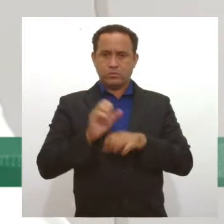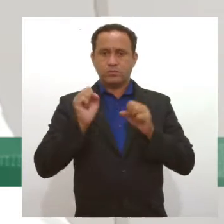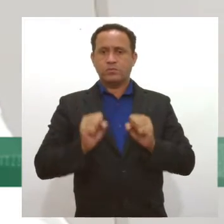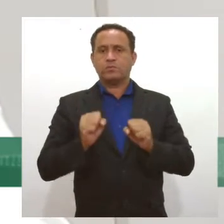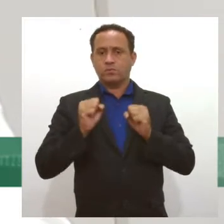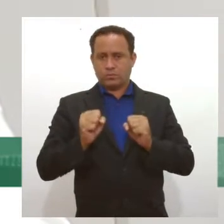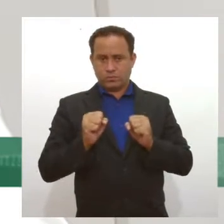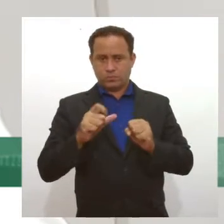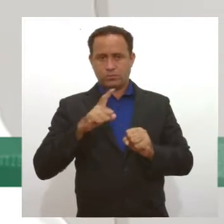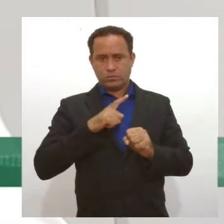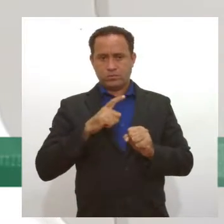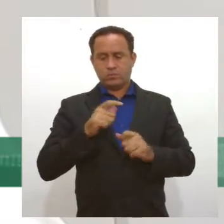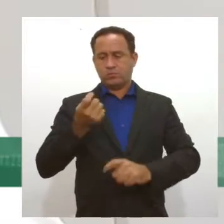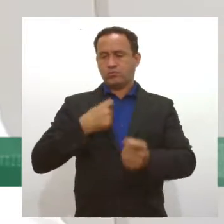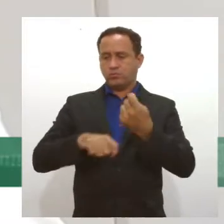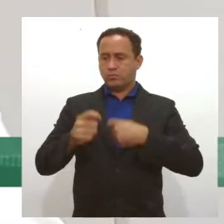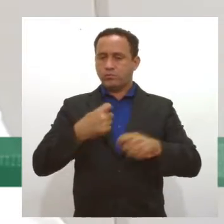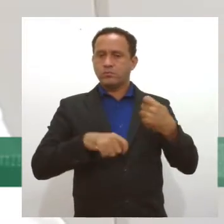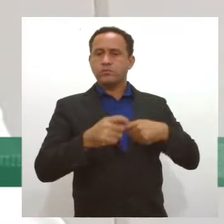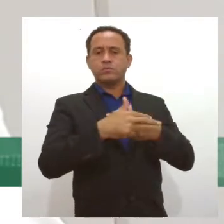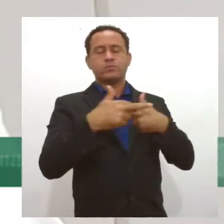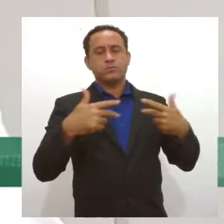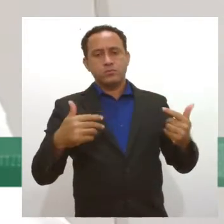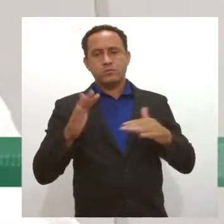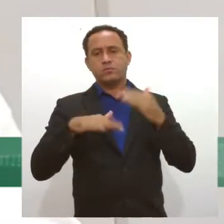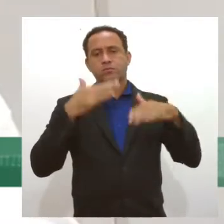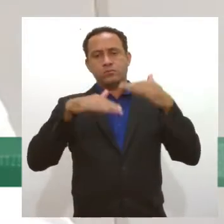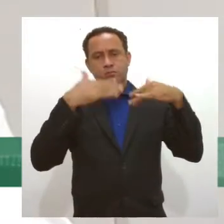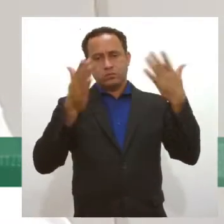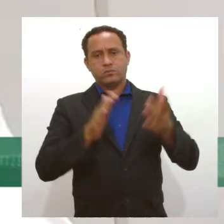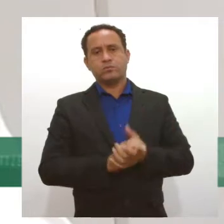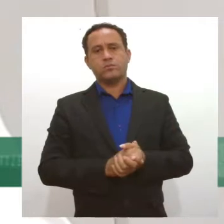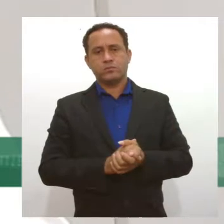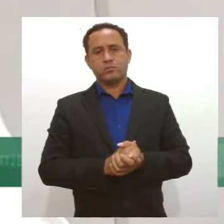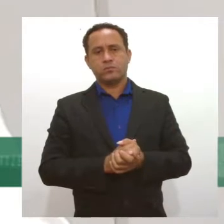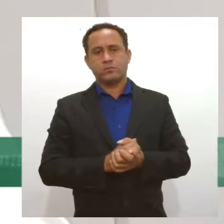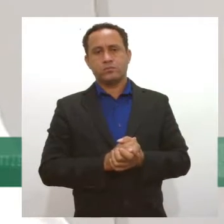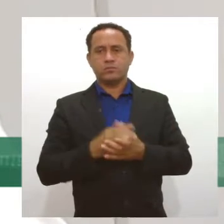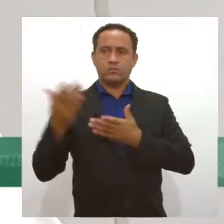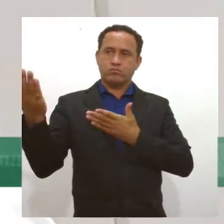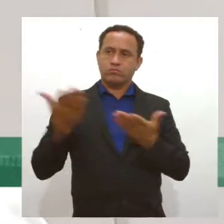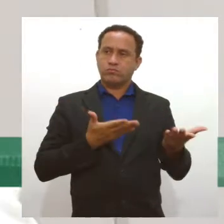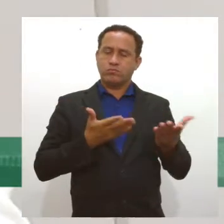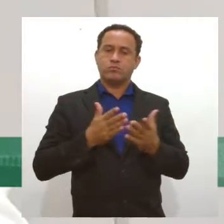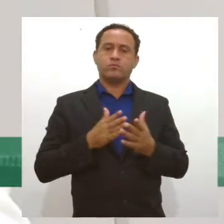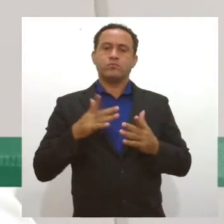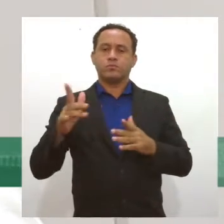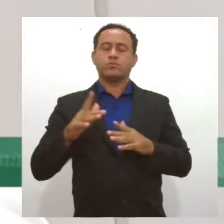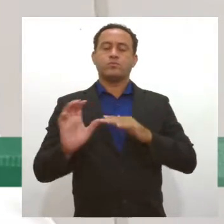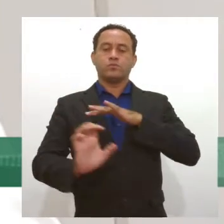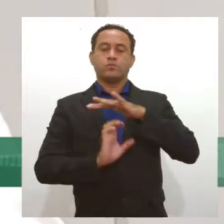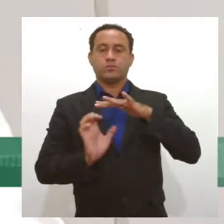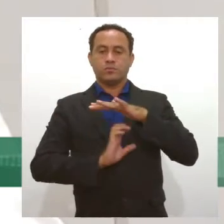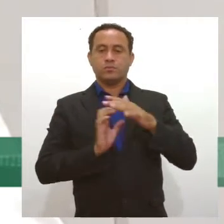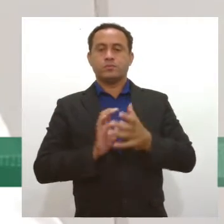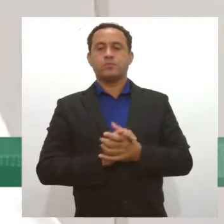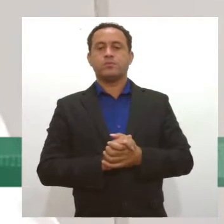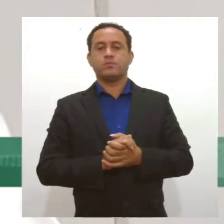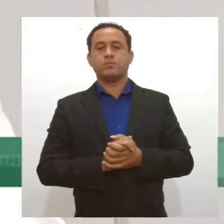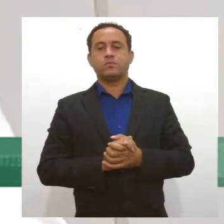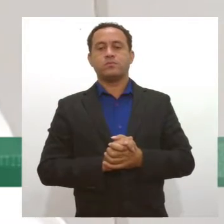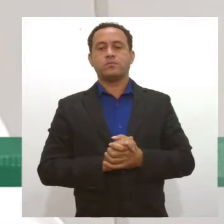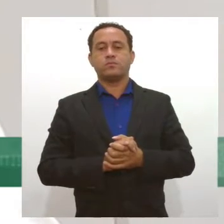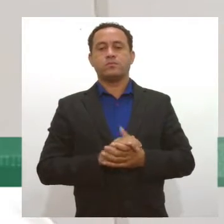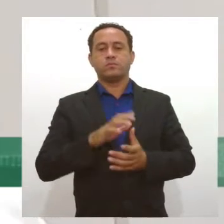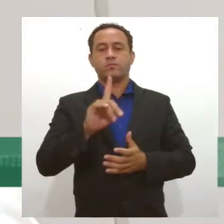os seus negócios e prosperar, né? Fazer a tração do seu negócio. E